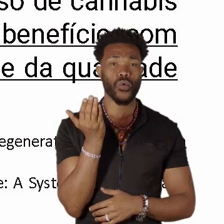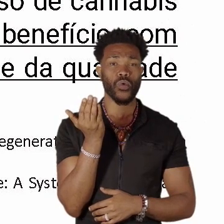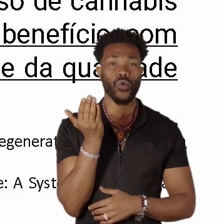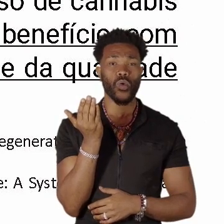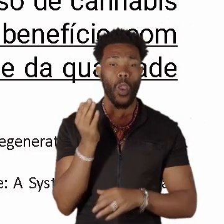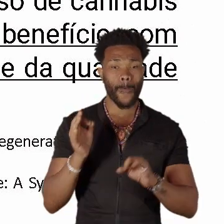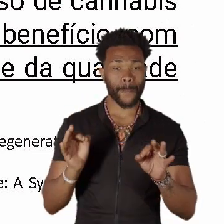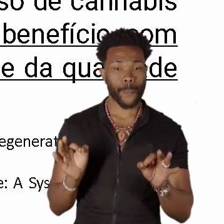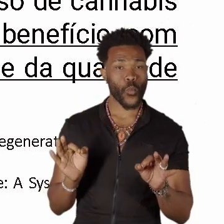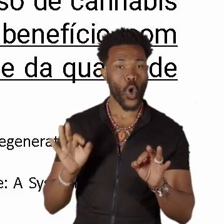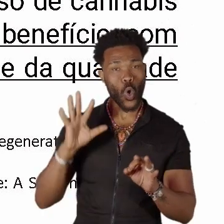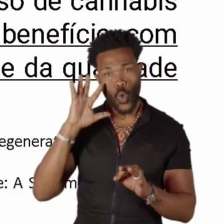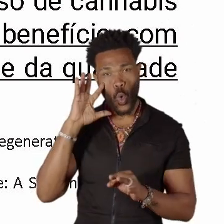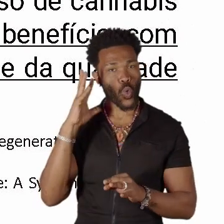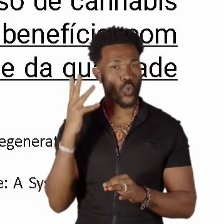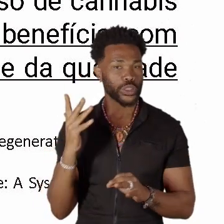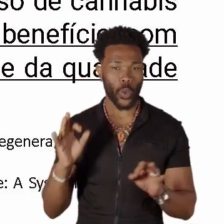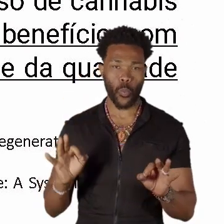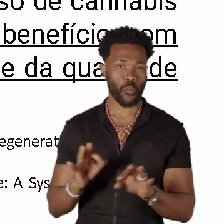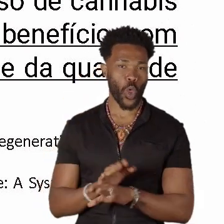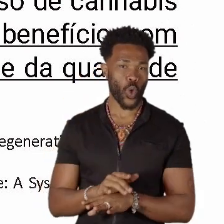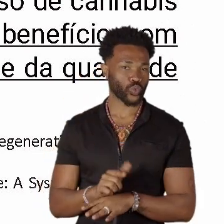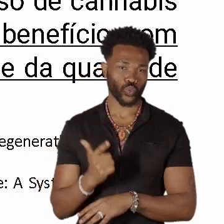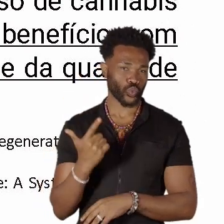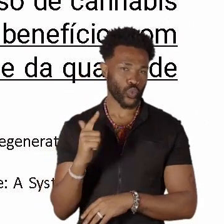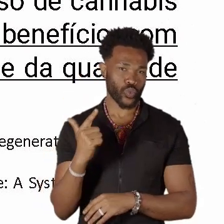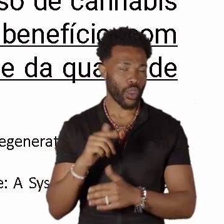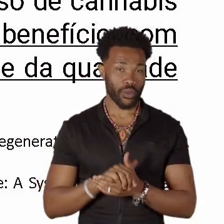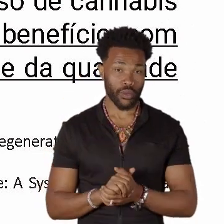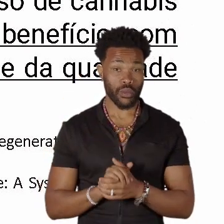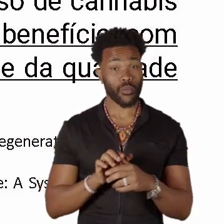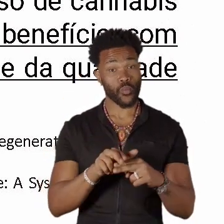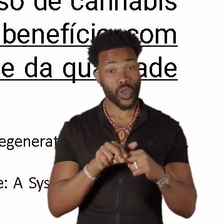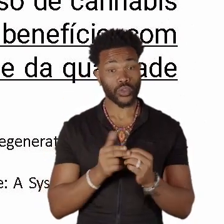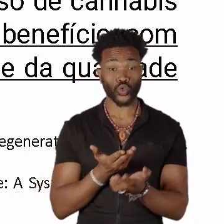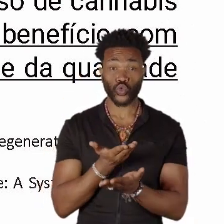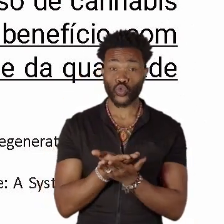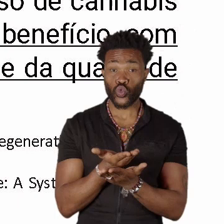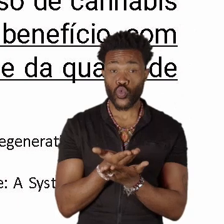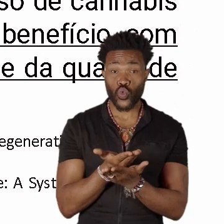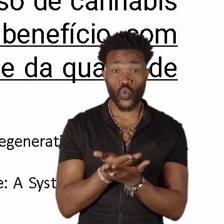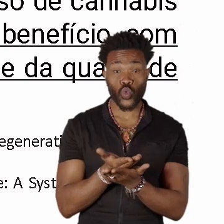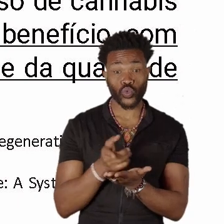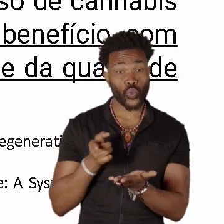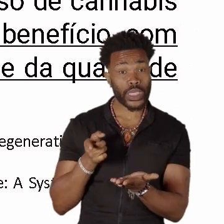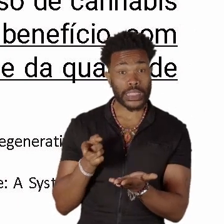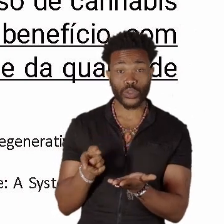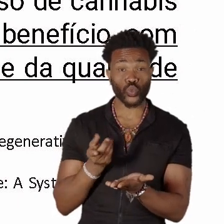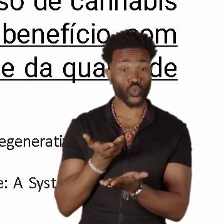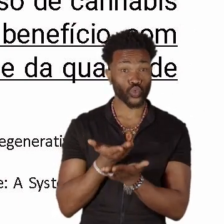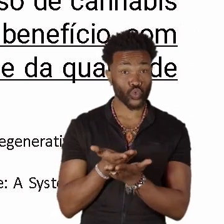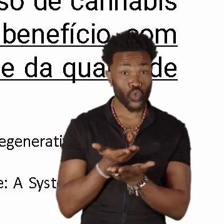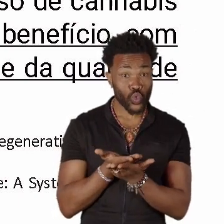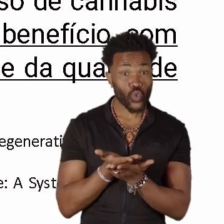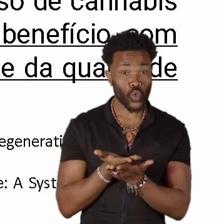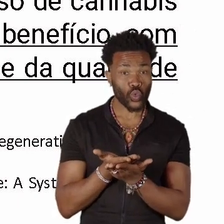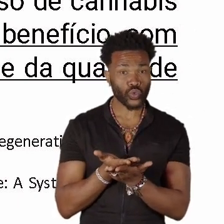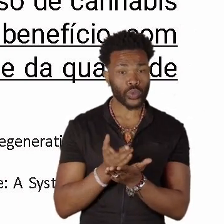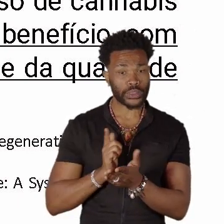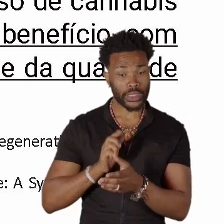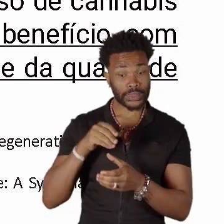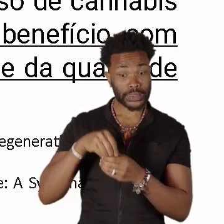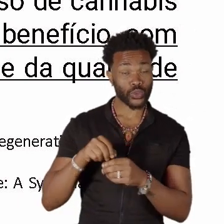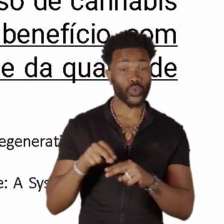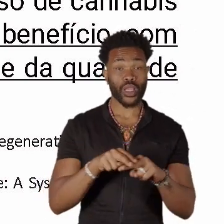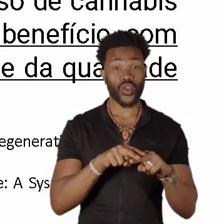desfecho, ou enfim, uma coisa definitiva, justamente porque os estudos não foram considerados, os estudos que foram agrupados nessa